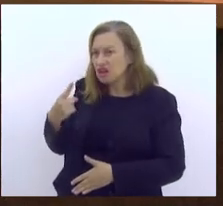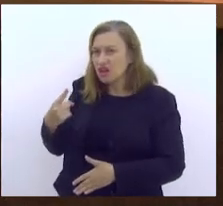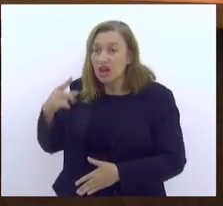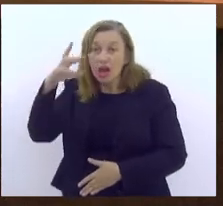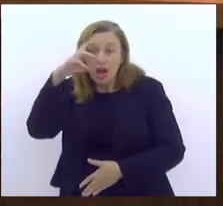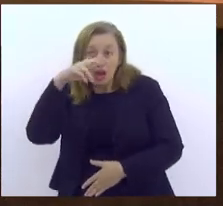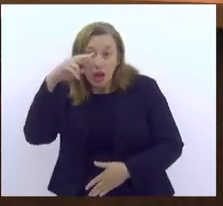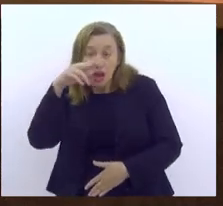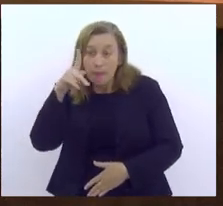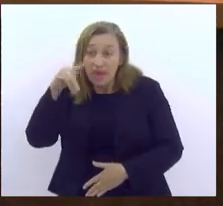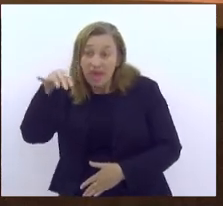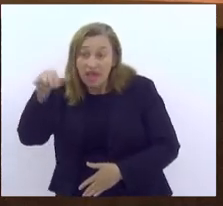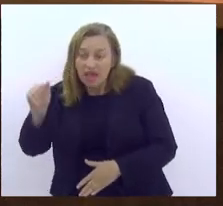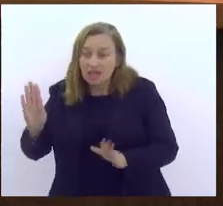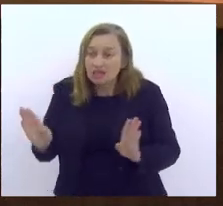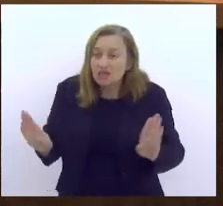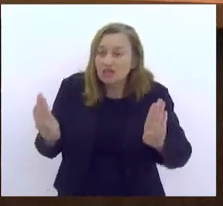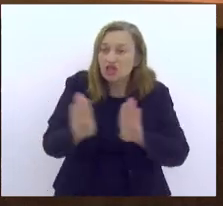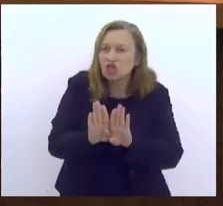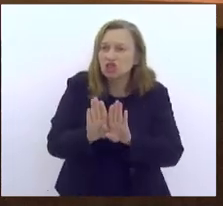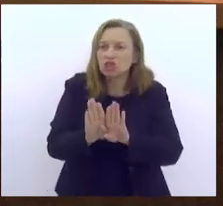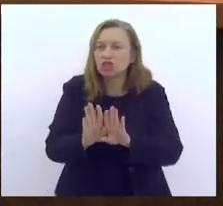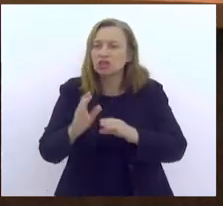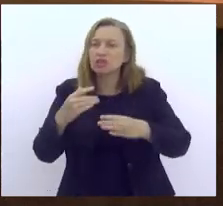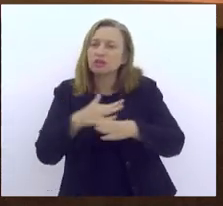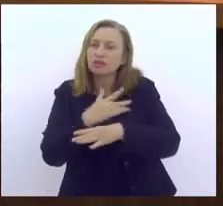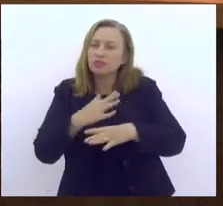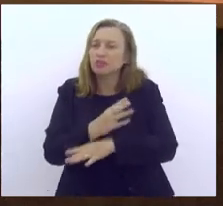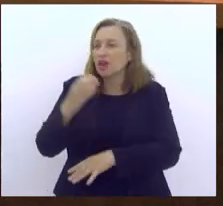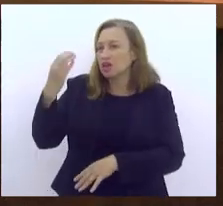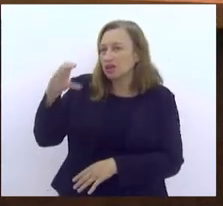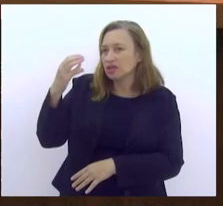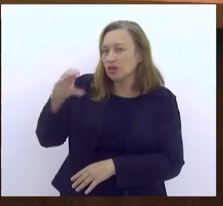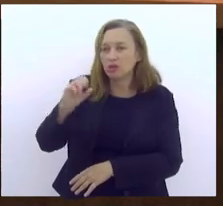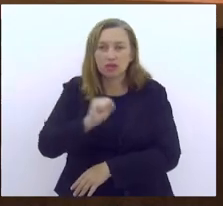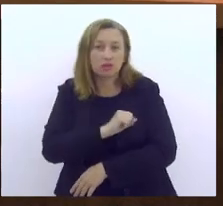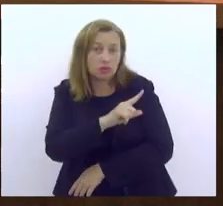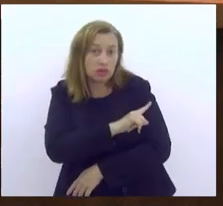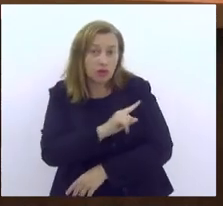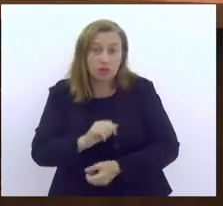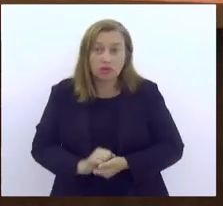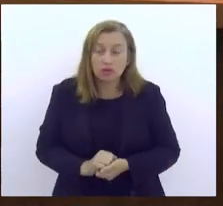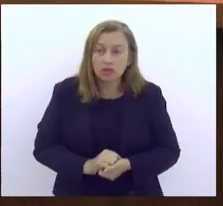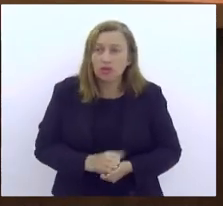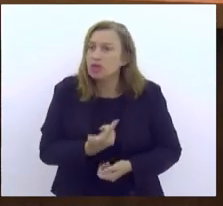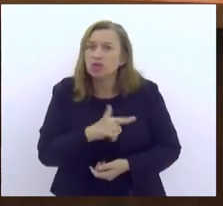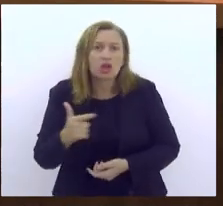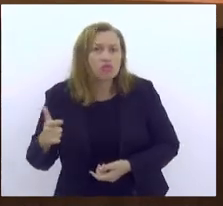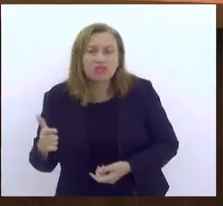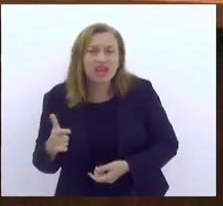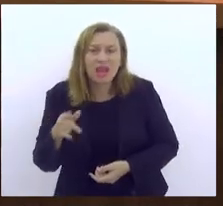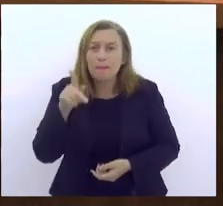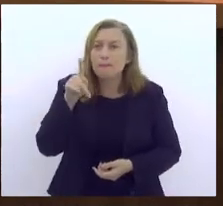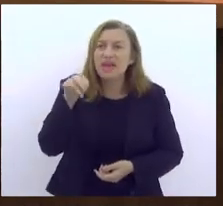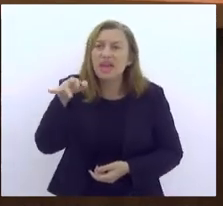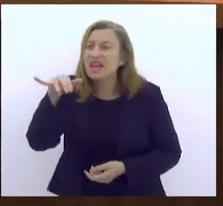perícia fechando na cidade de Niterói, de São Gonçalo. Não existe